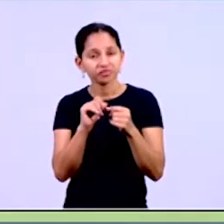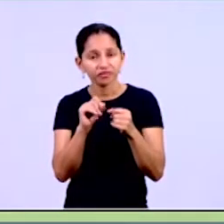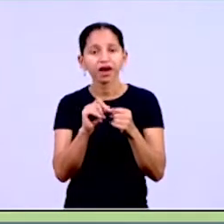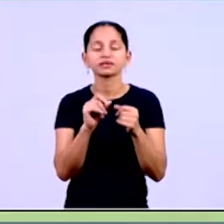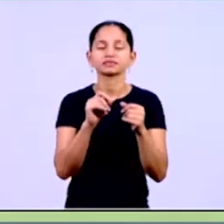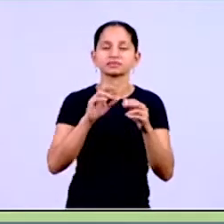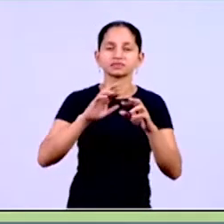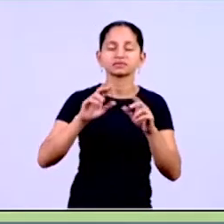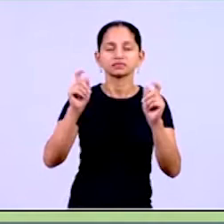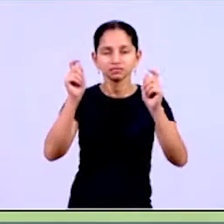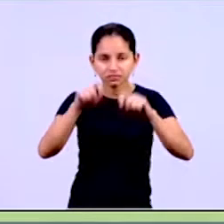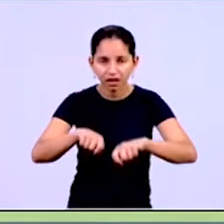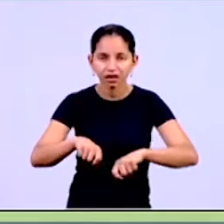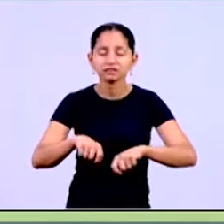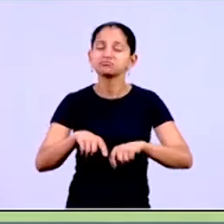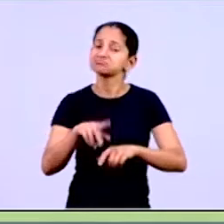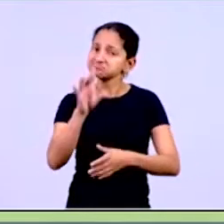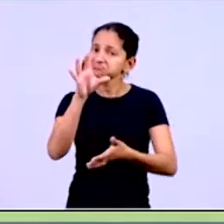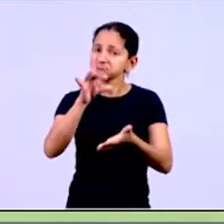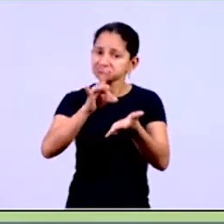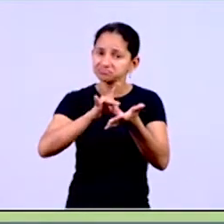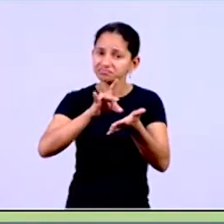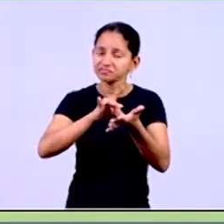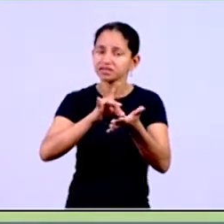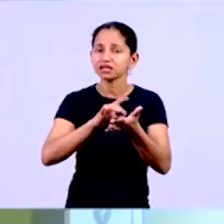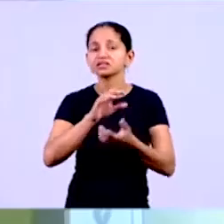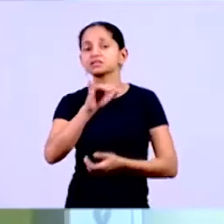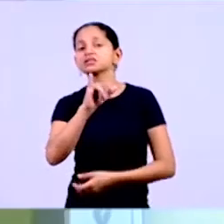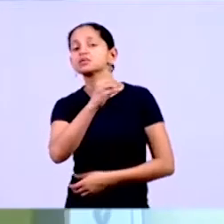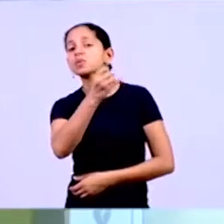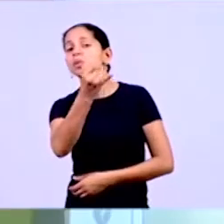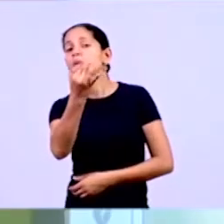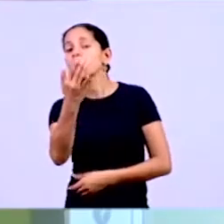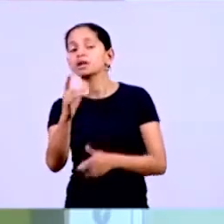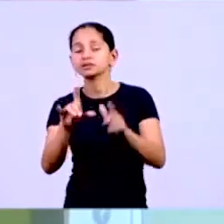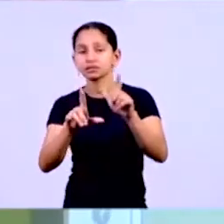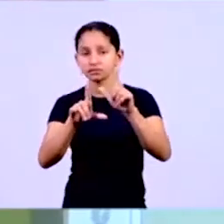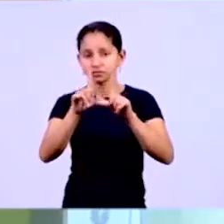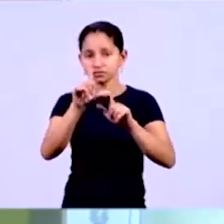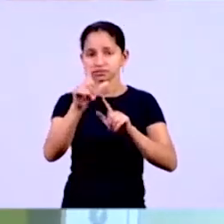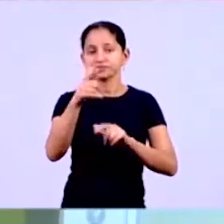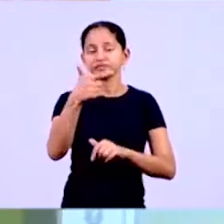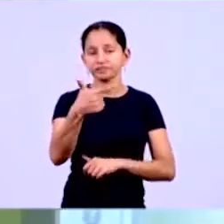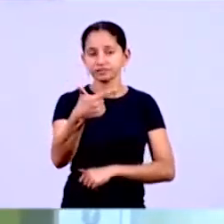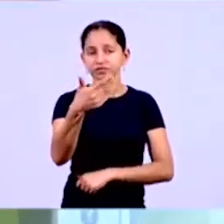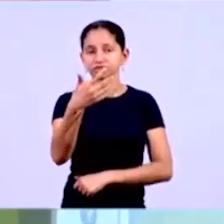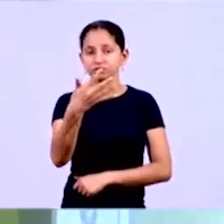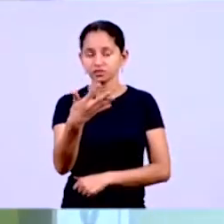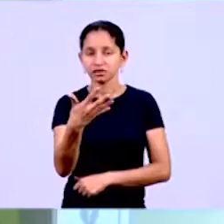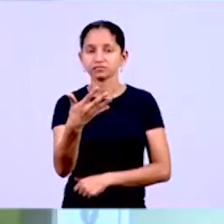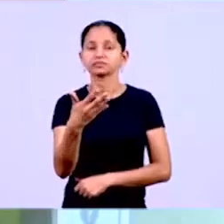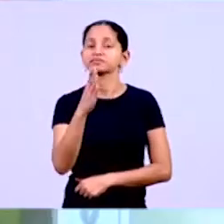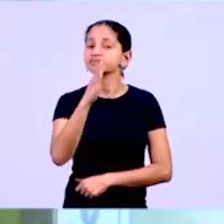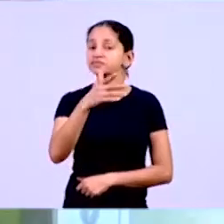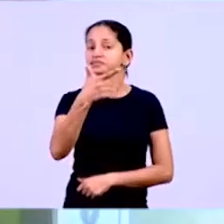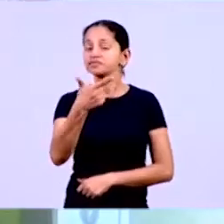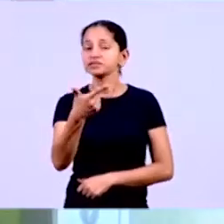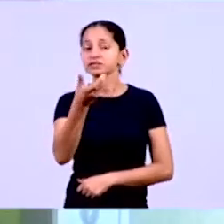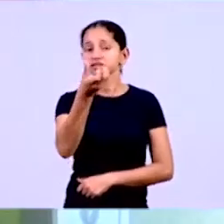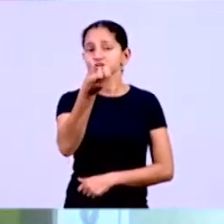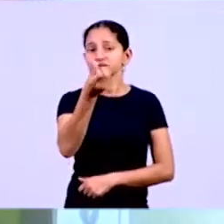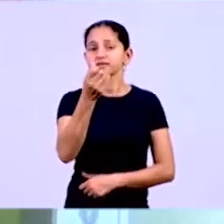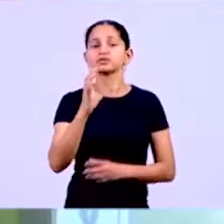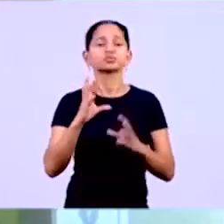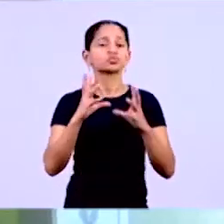dados diferentes. E, realmente, se a gente for colocar quantas letras tem no nosso alfabeto, são 24, 26 letras, acentos,